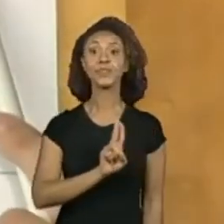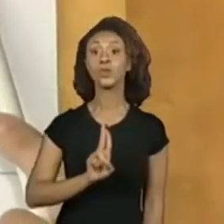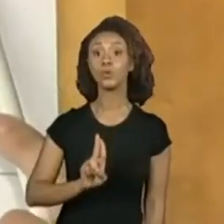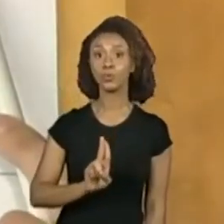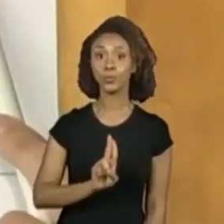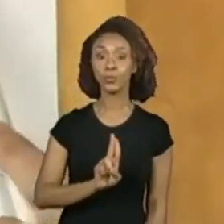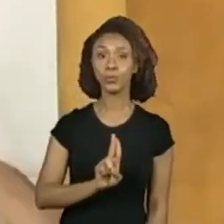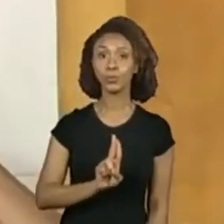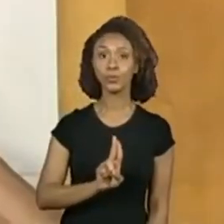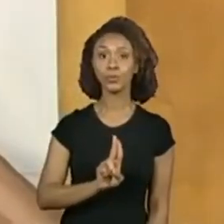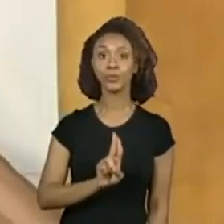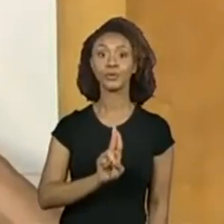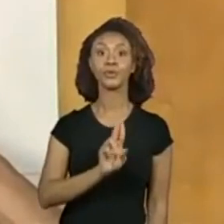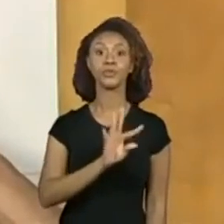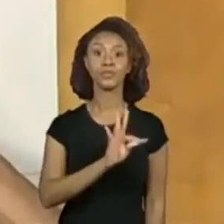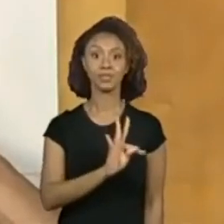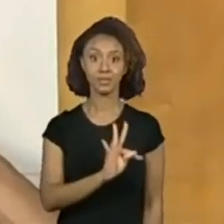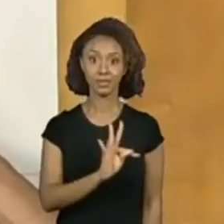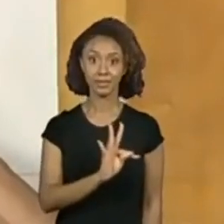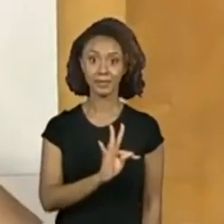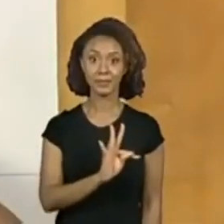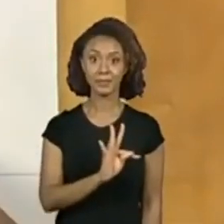U, T,